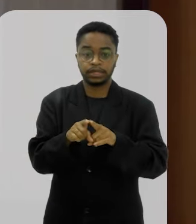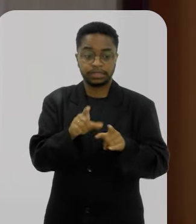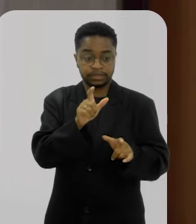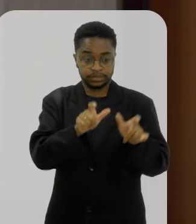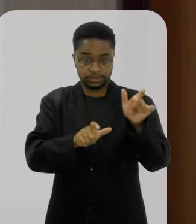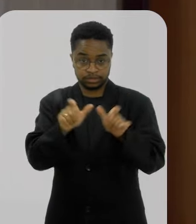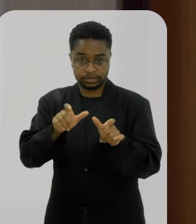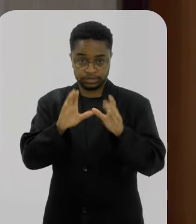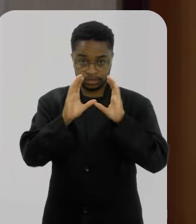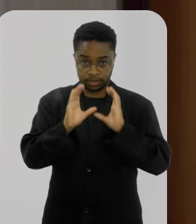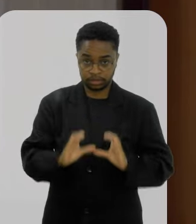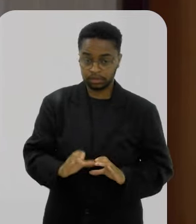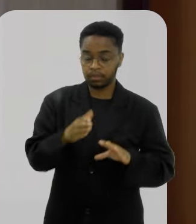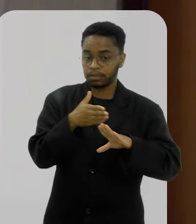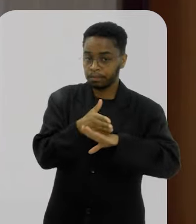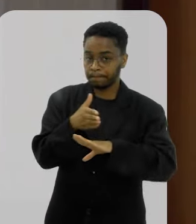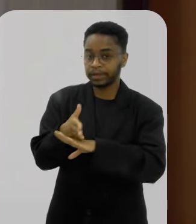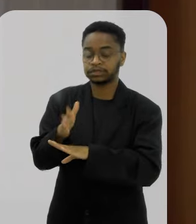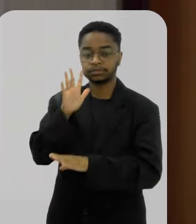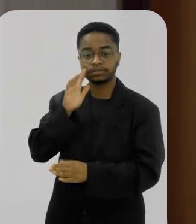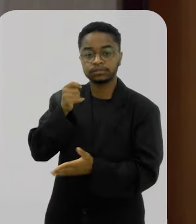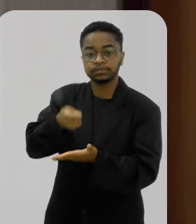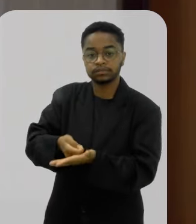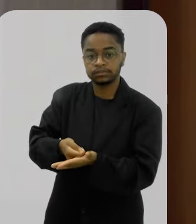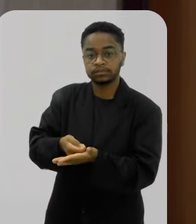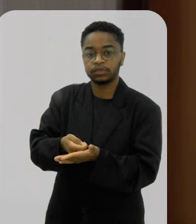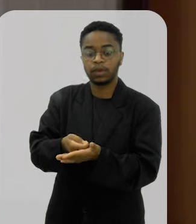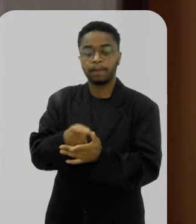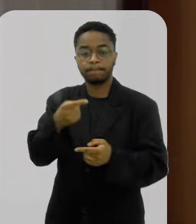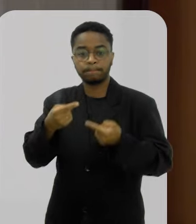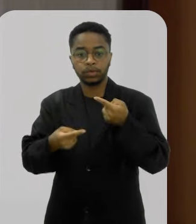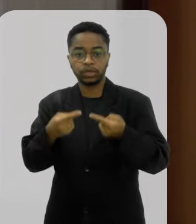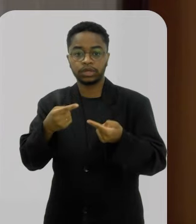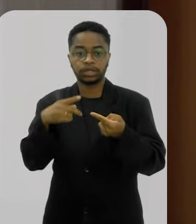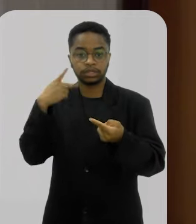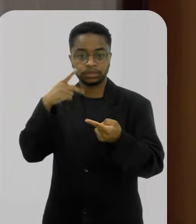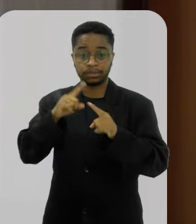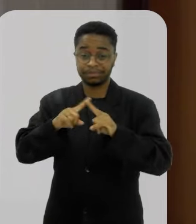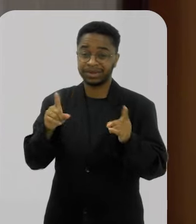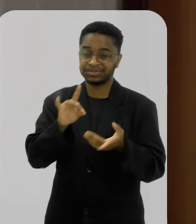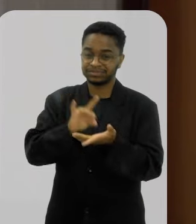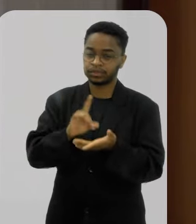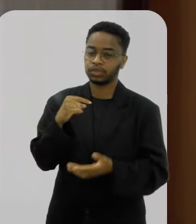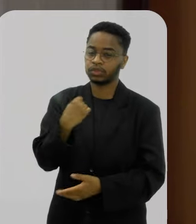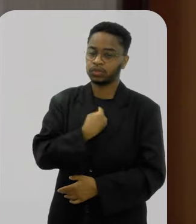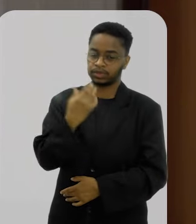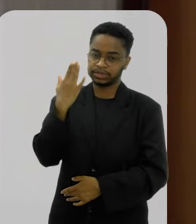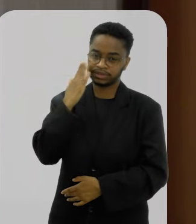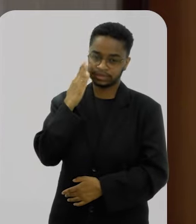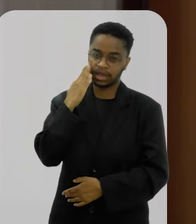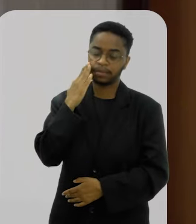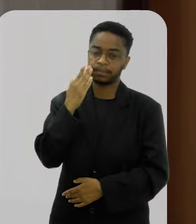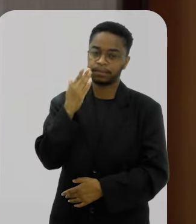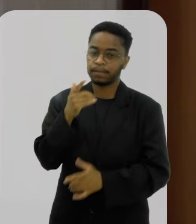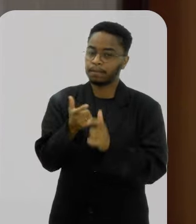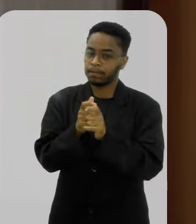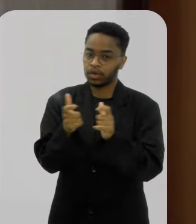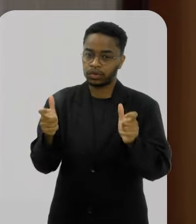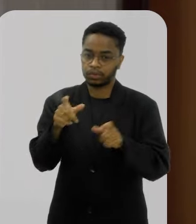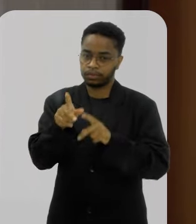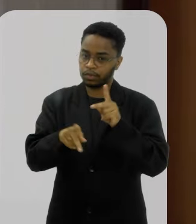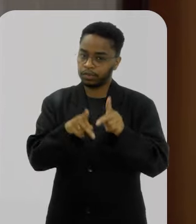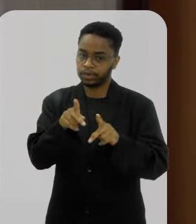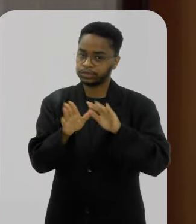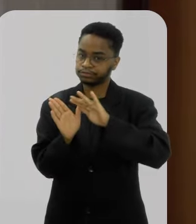participação dos cidadãos para as decisões políticas, mas nós sabemos que uma